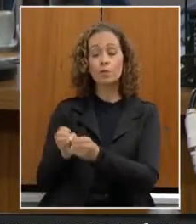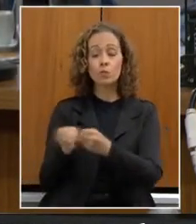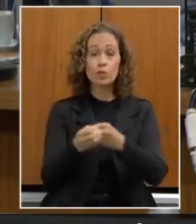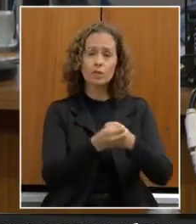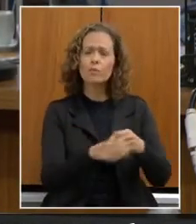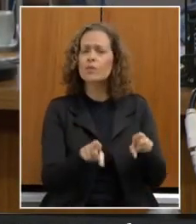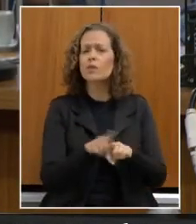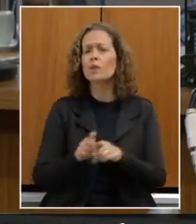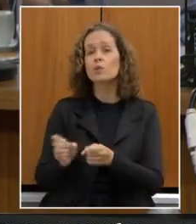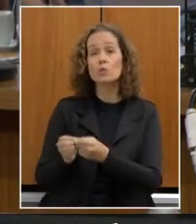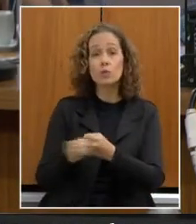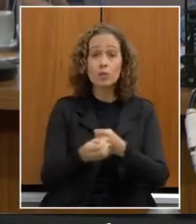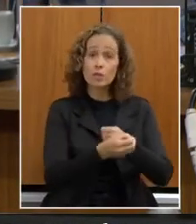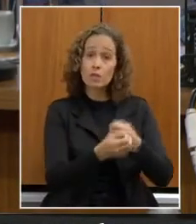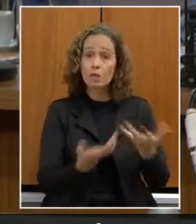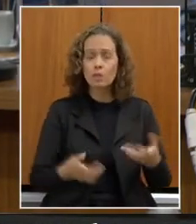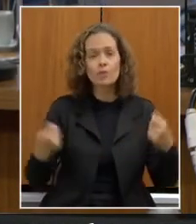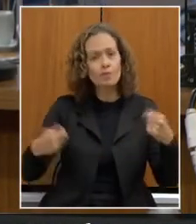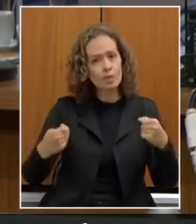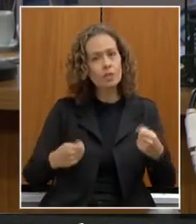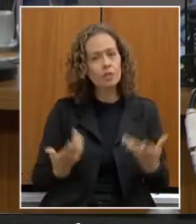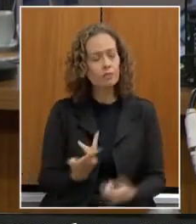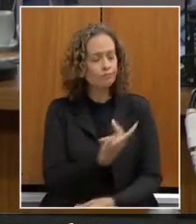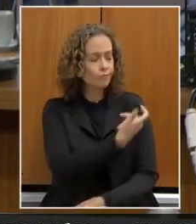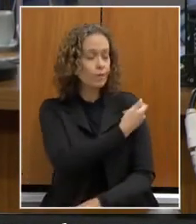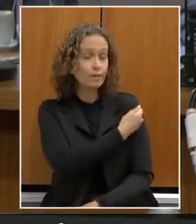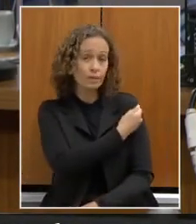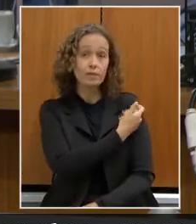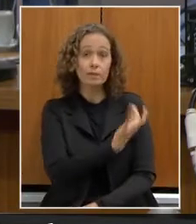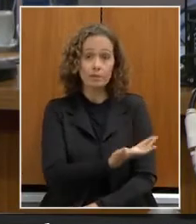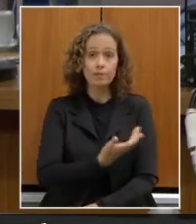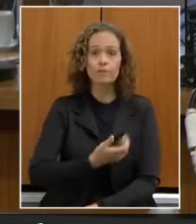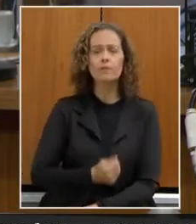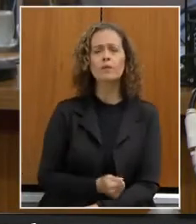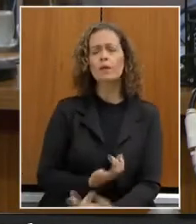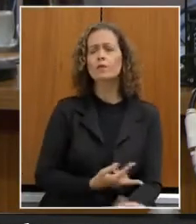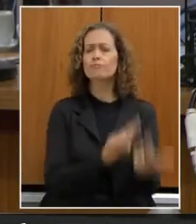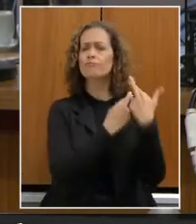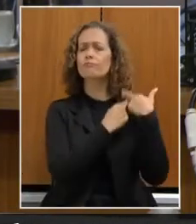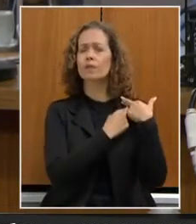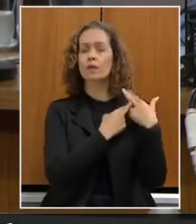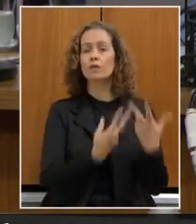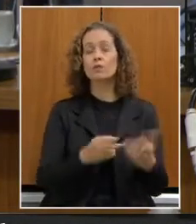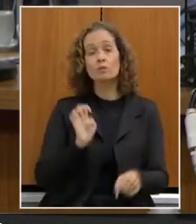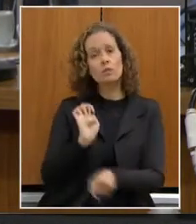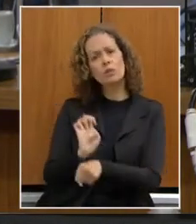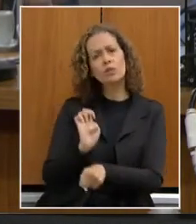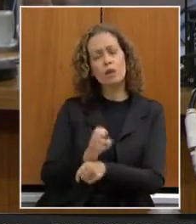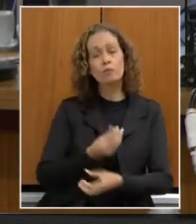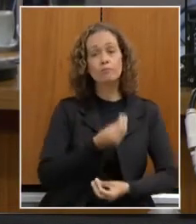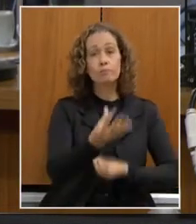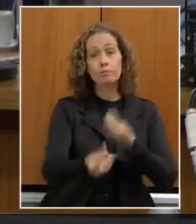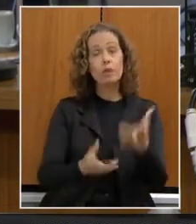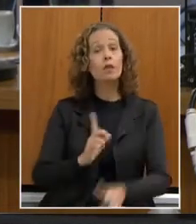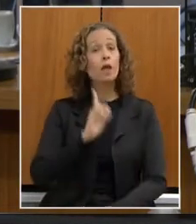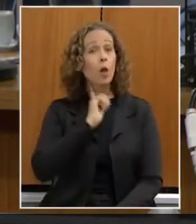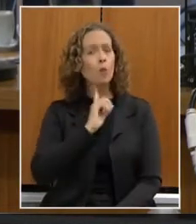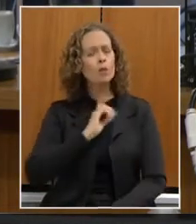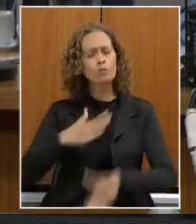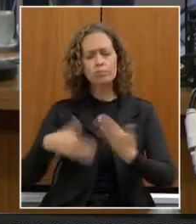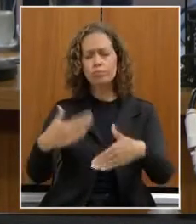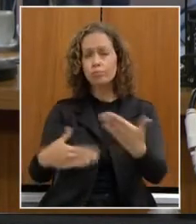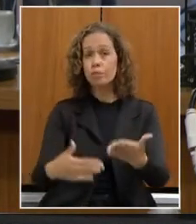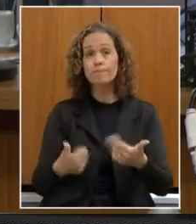cabe aos municípios fazer a aplicação dessas vacinas no que tange a responsabilidade do estado que é a distribuição Minas tem tido um desempenho